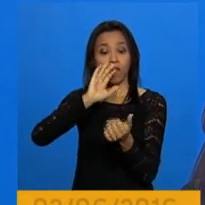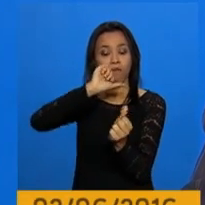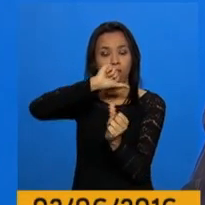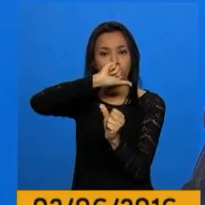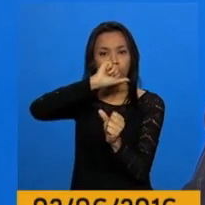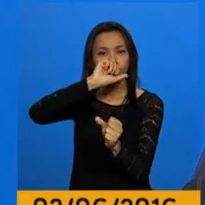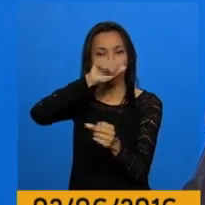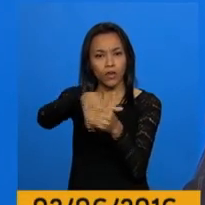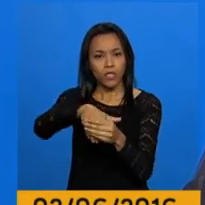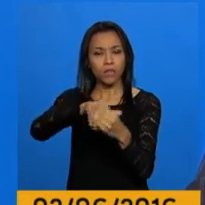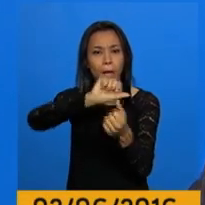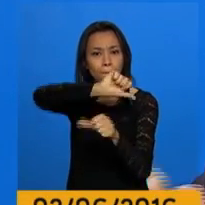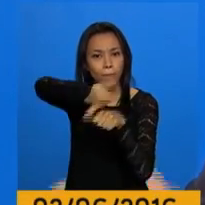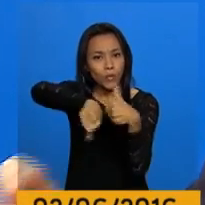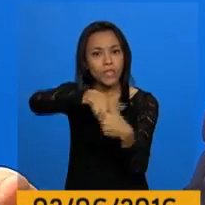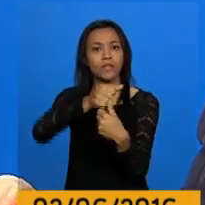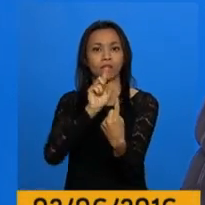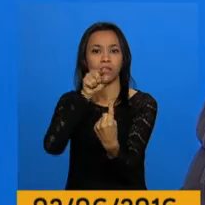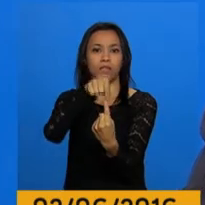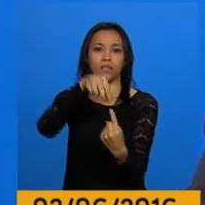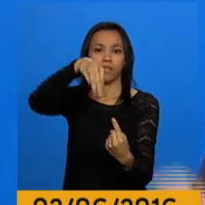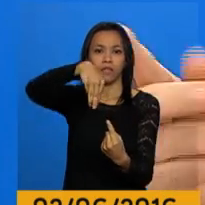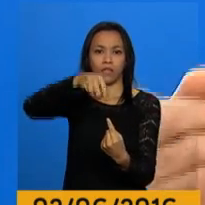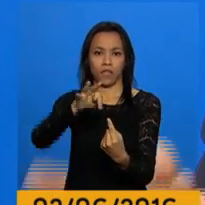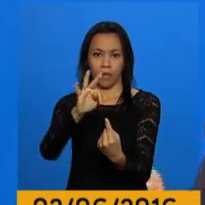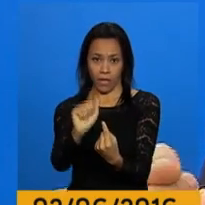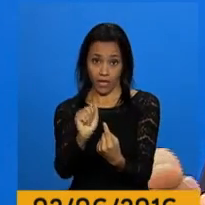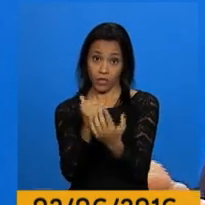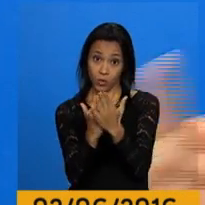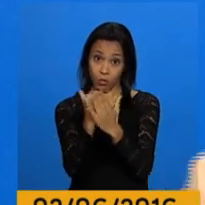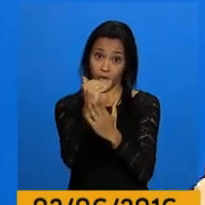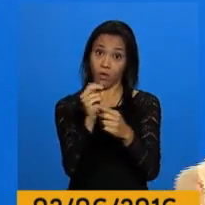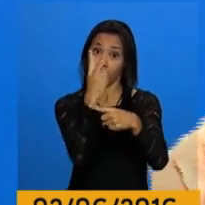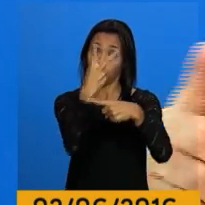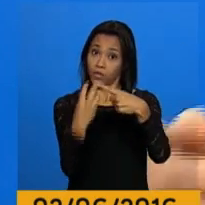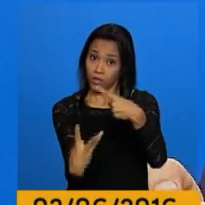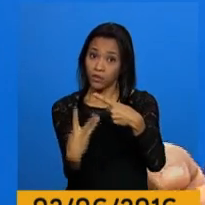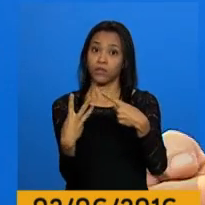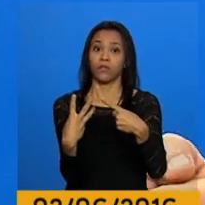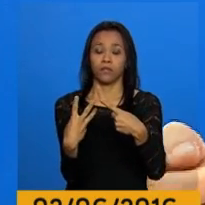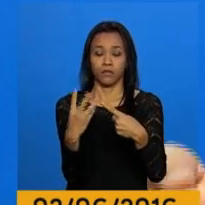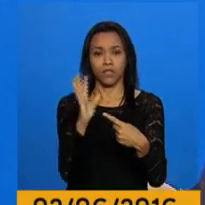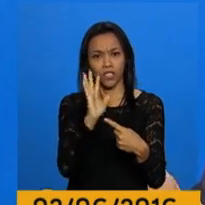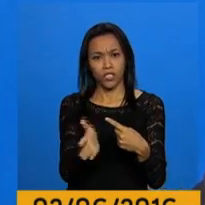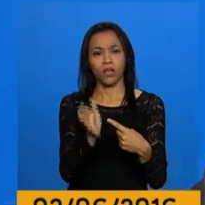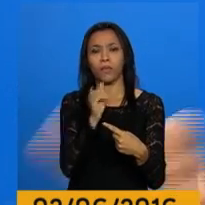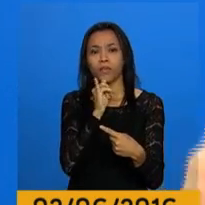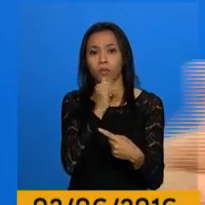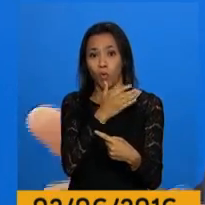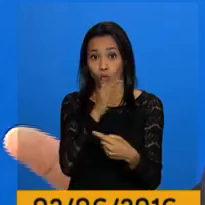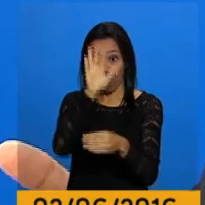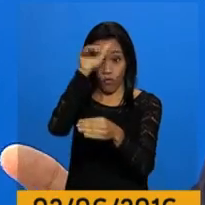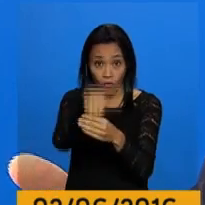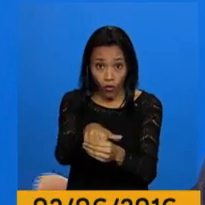fiscal com números superiores aos 2/3, se comparar o que foi o voto do governo e o que